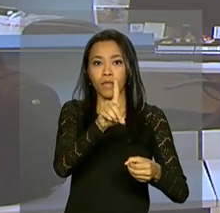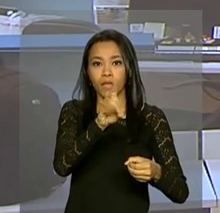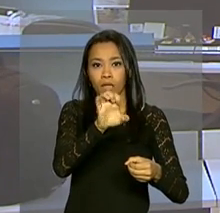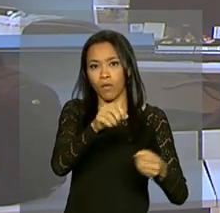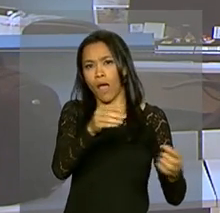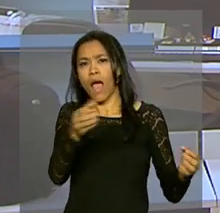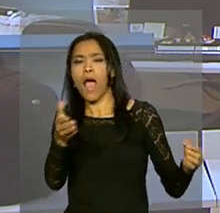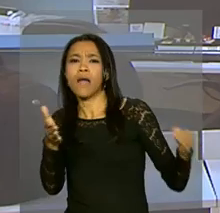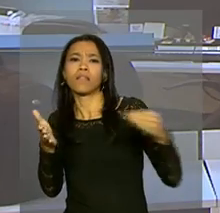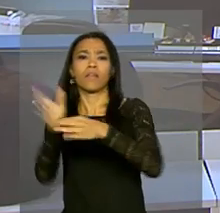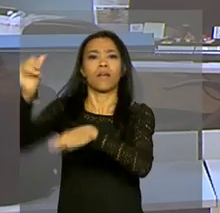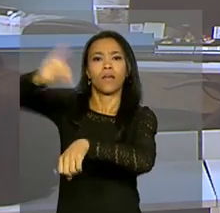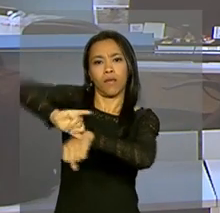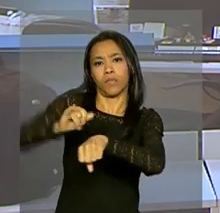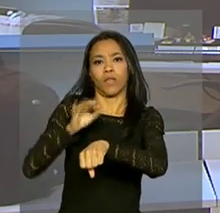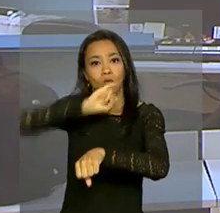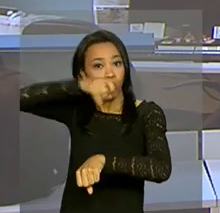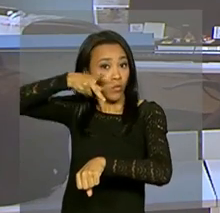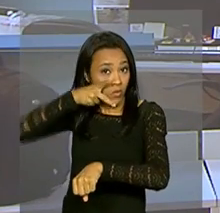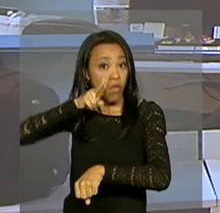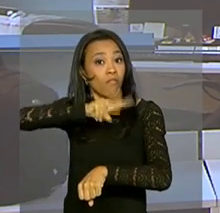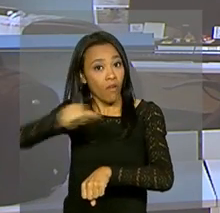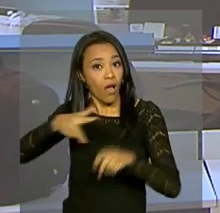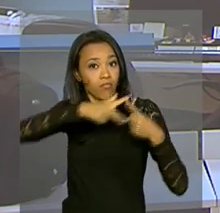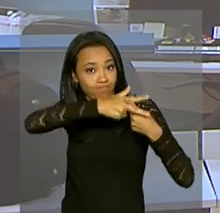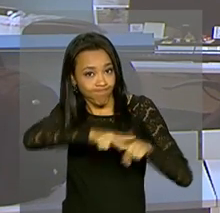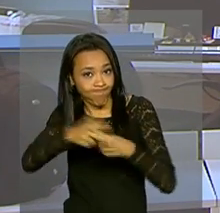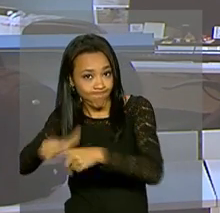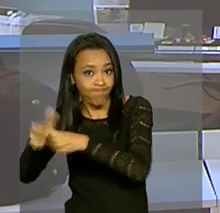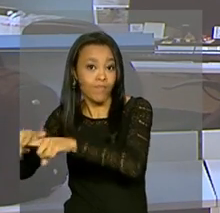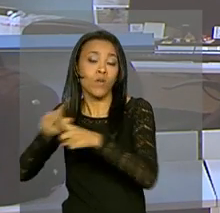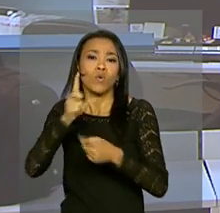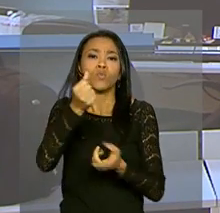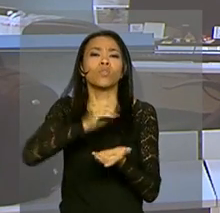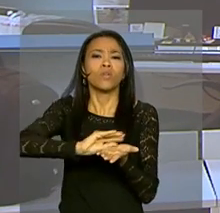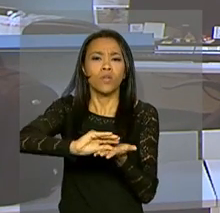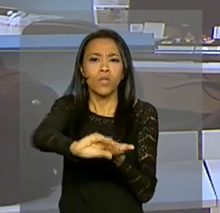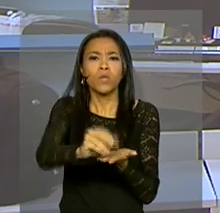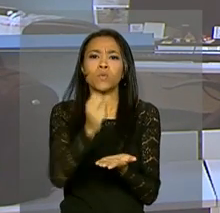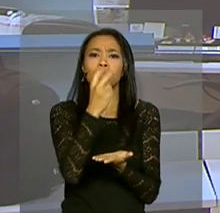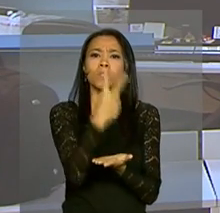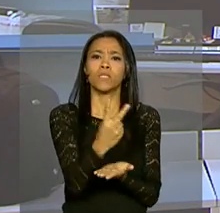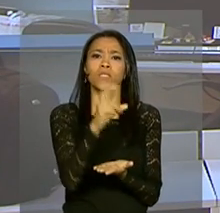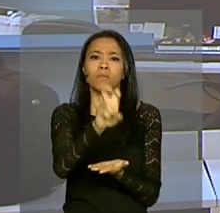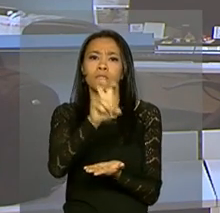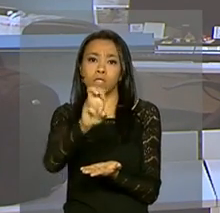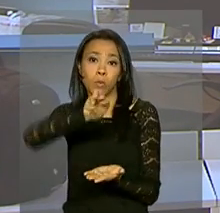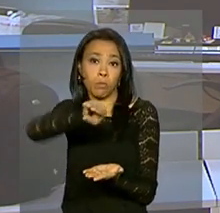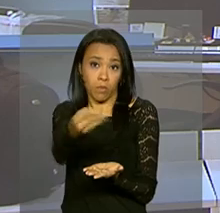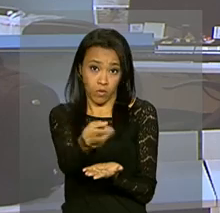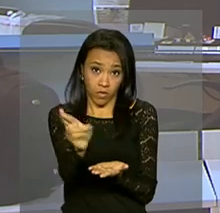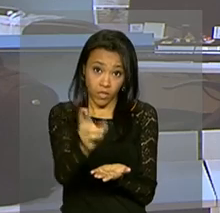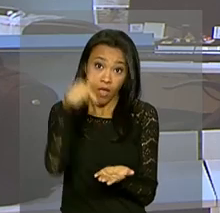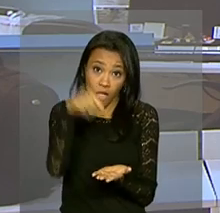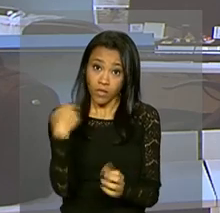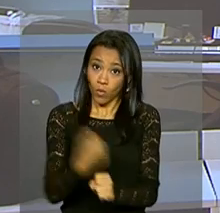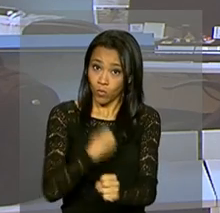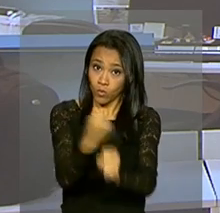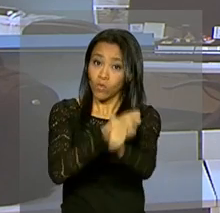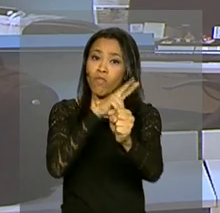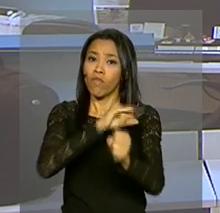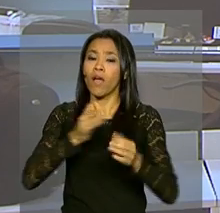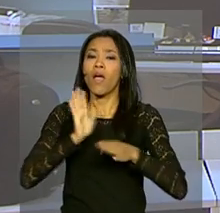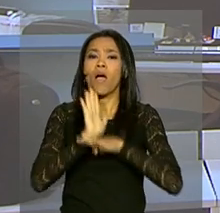Pessoa, vai receber obras de reforma. O investimento é de 255 milhões de reais. Essas obras vão